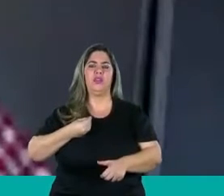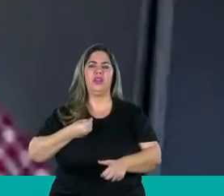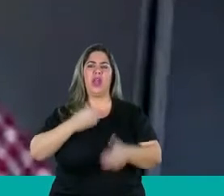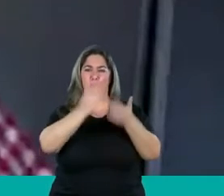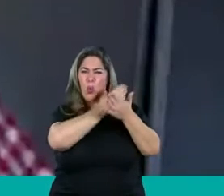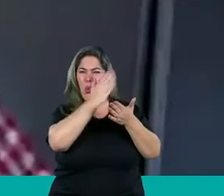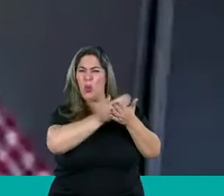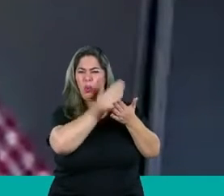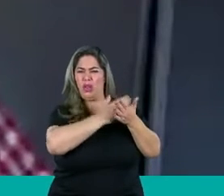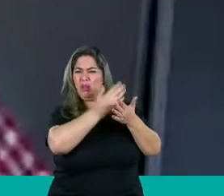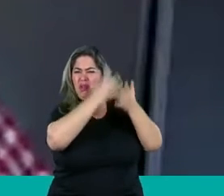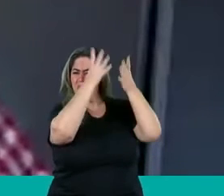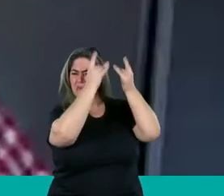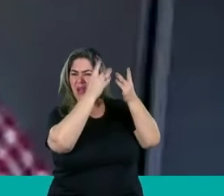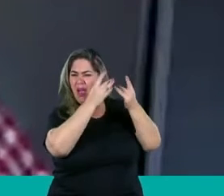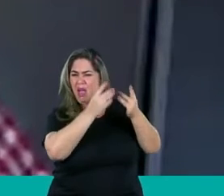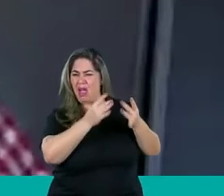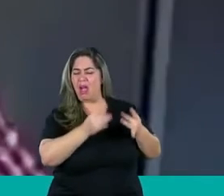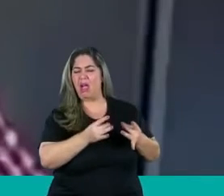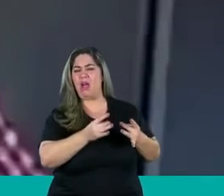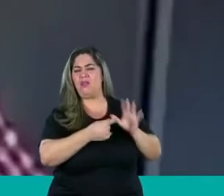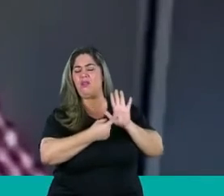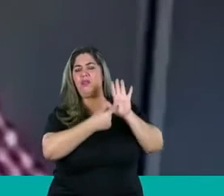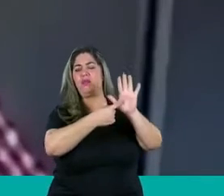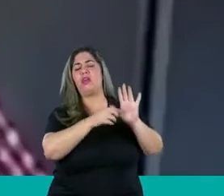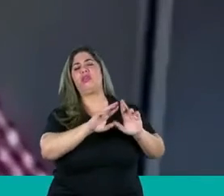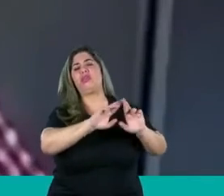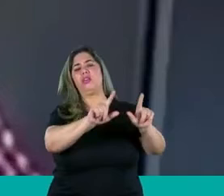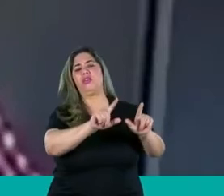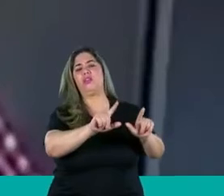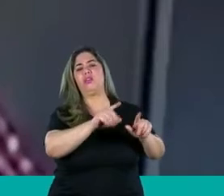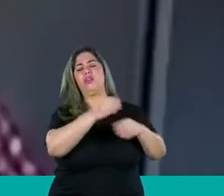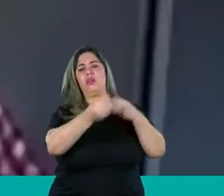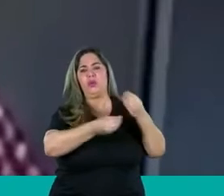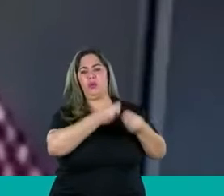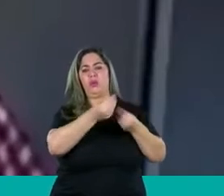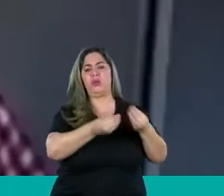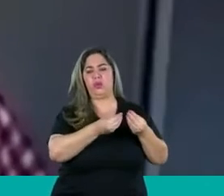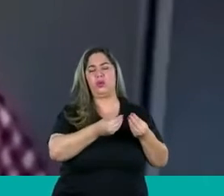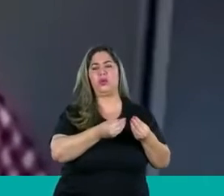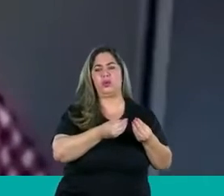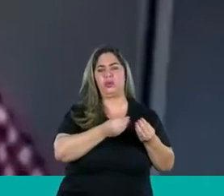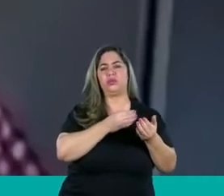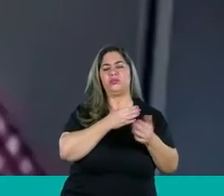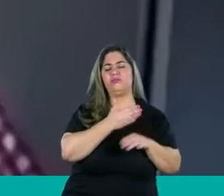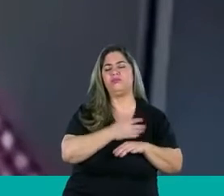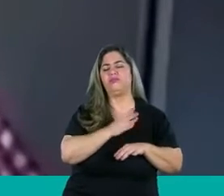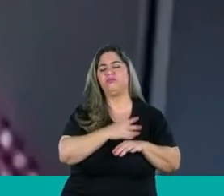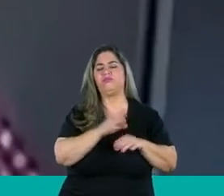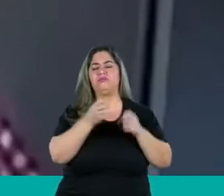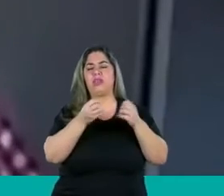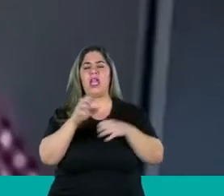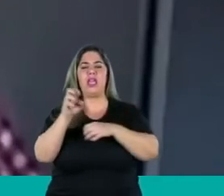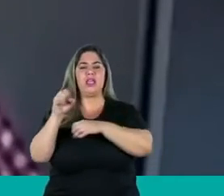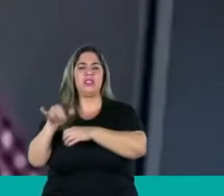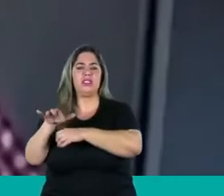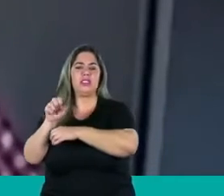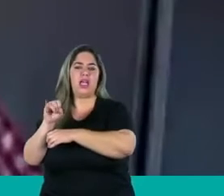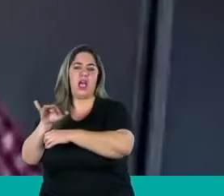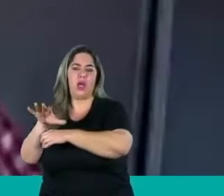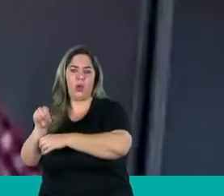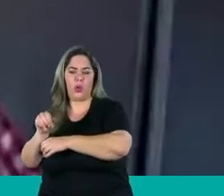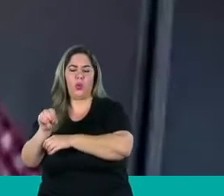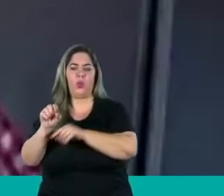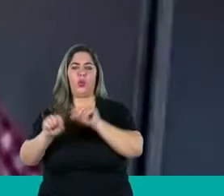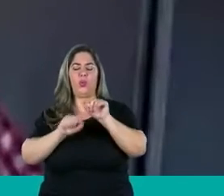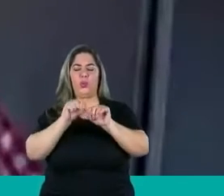vai tematizar de uma maneira diferenciada nos sucessivos ensaios que Edgar escreveu sobre isso. Eu